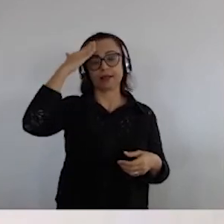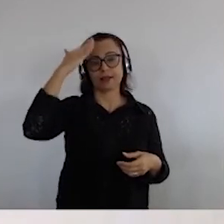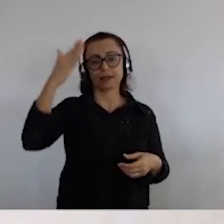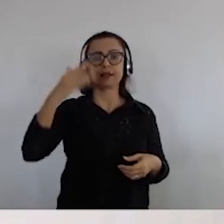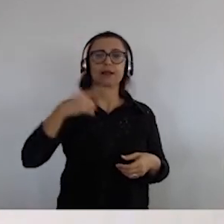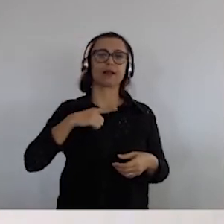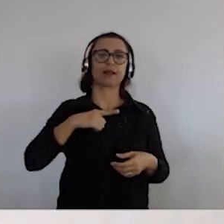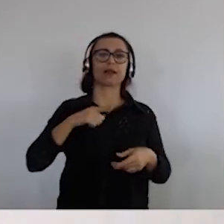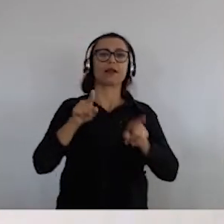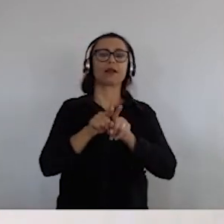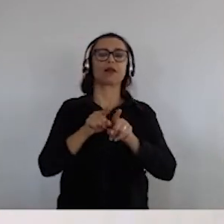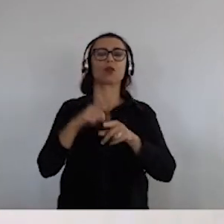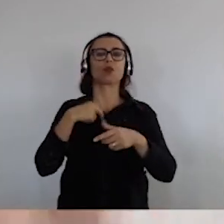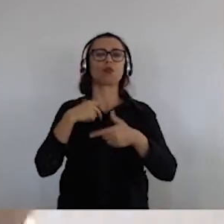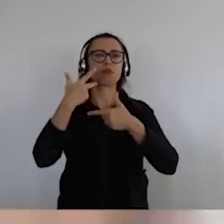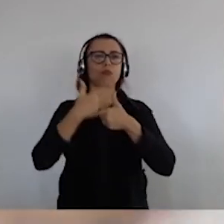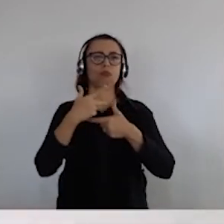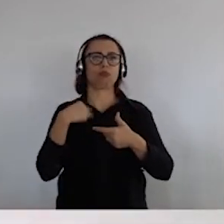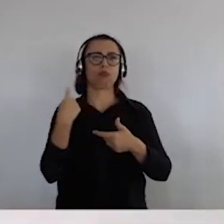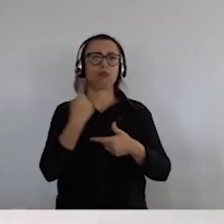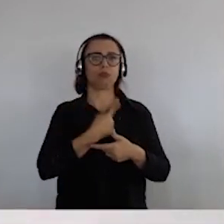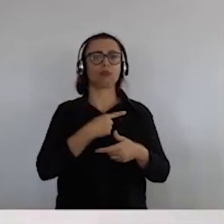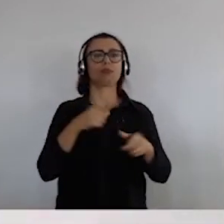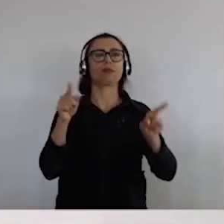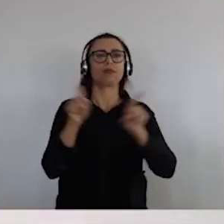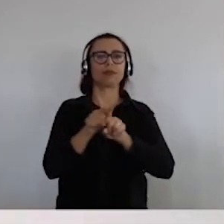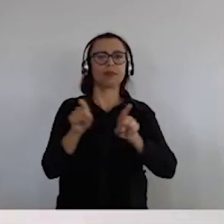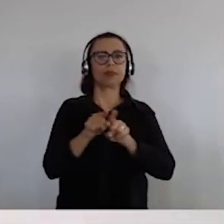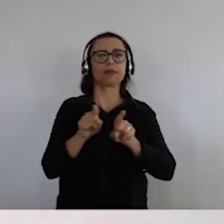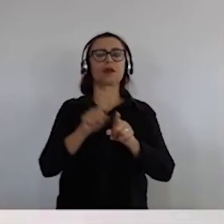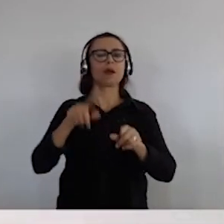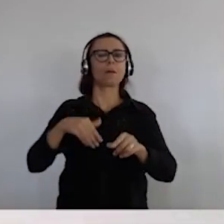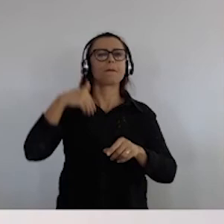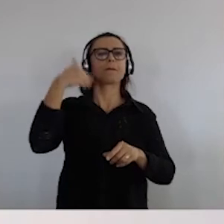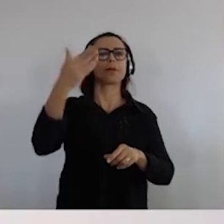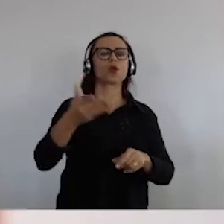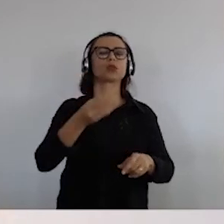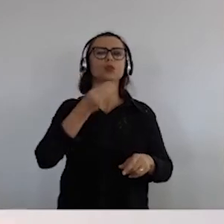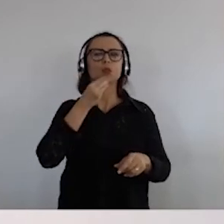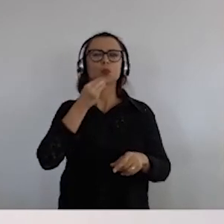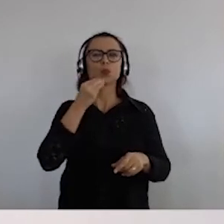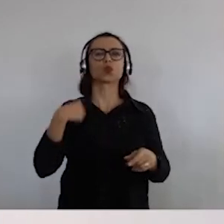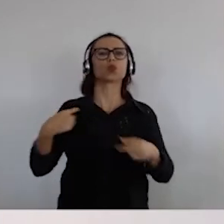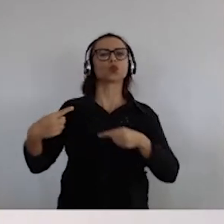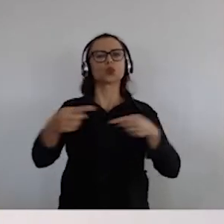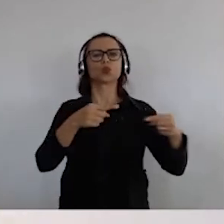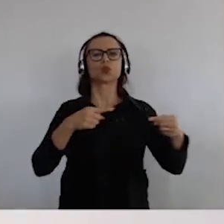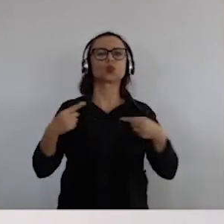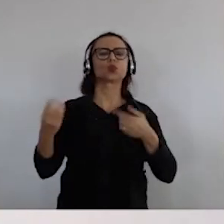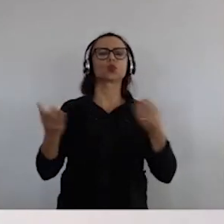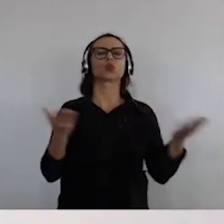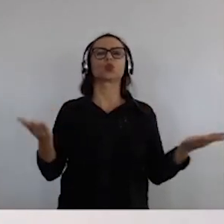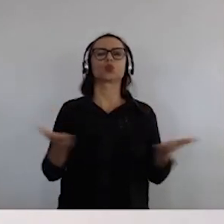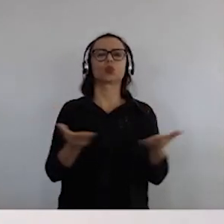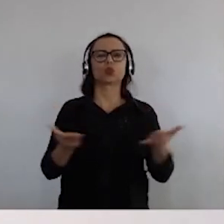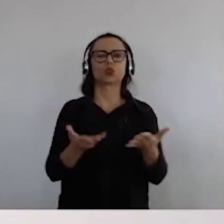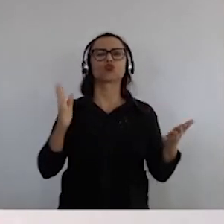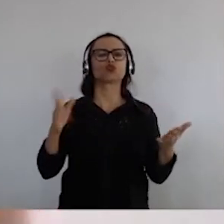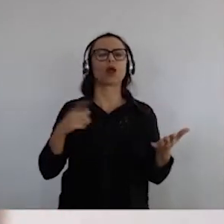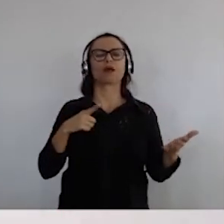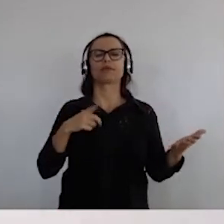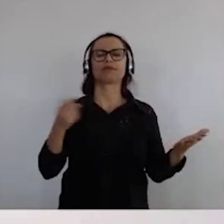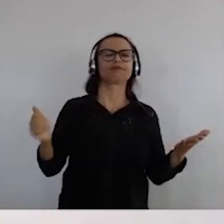cada advogada que nos assistiu, e até uma próxima oportunidade para discutirmos isto que nos é muito